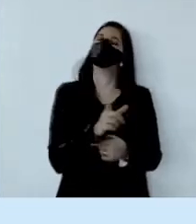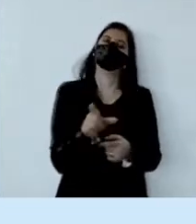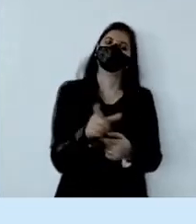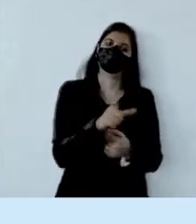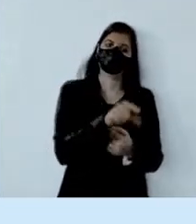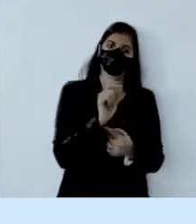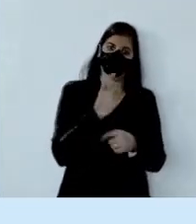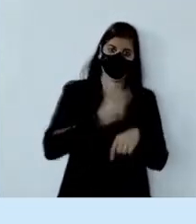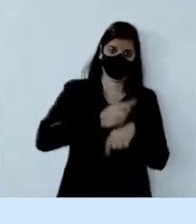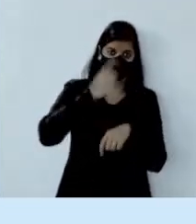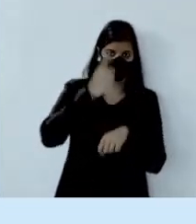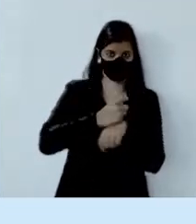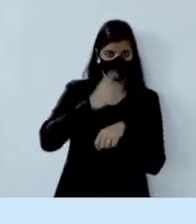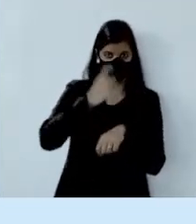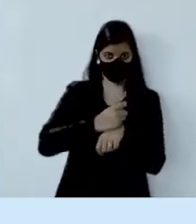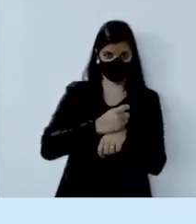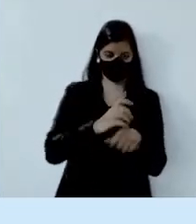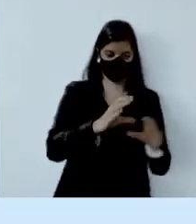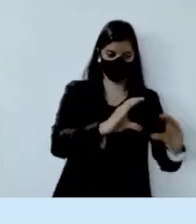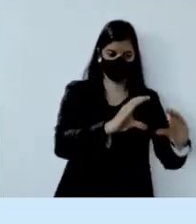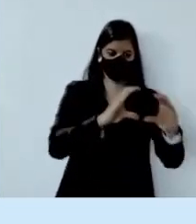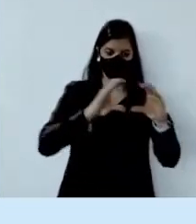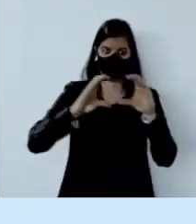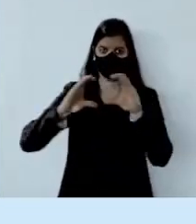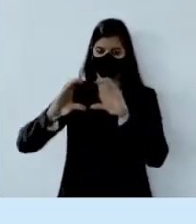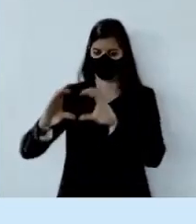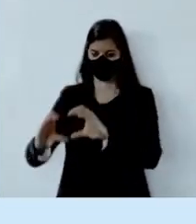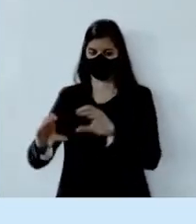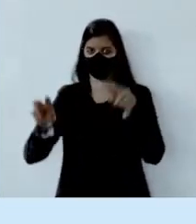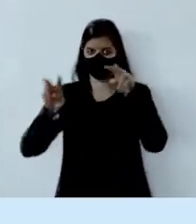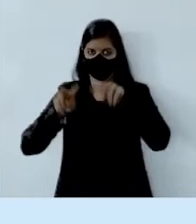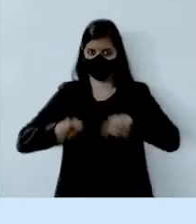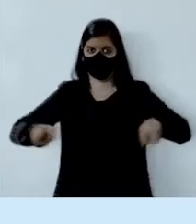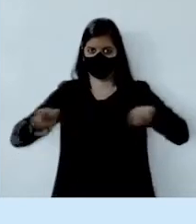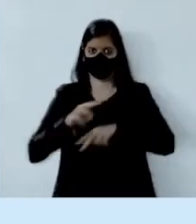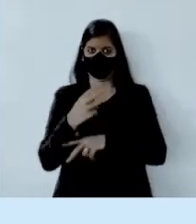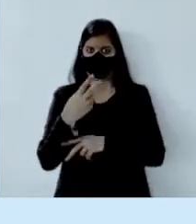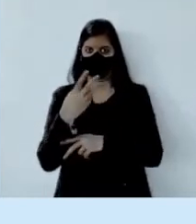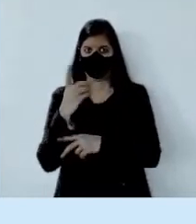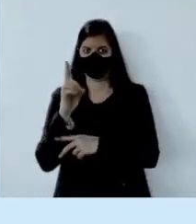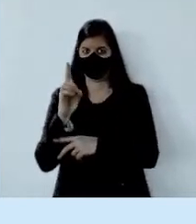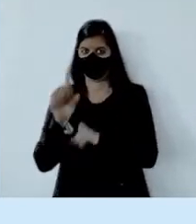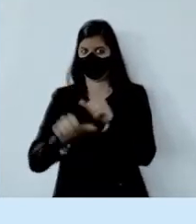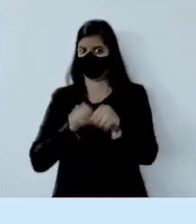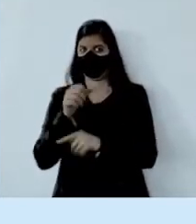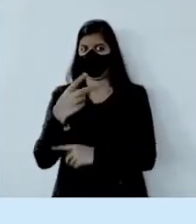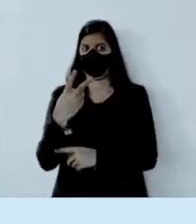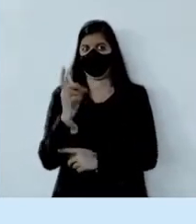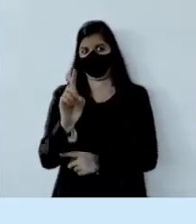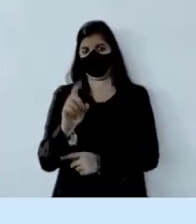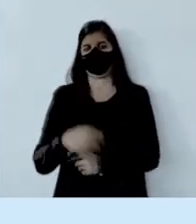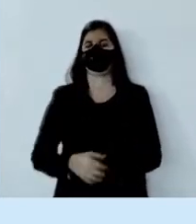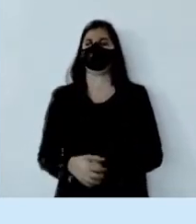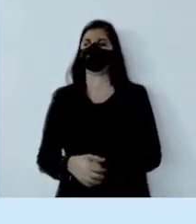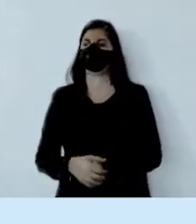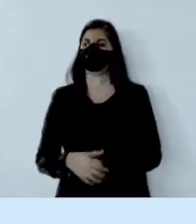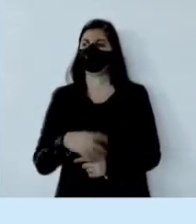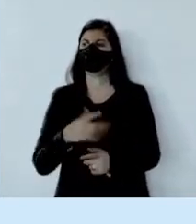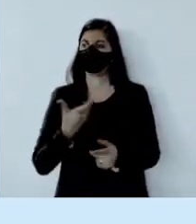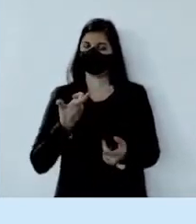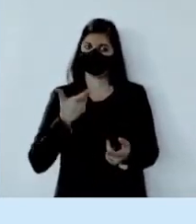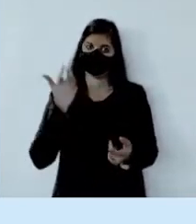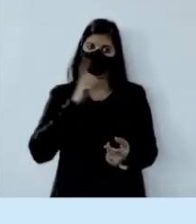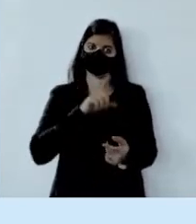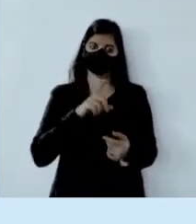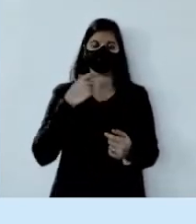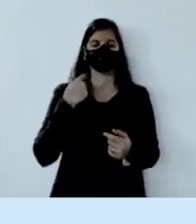o sólido, né, e transformar a visão tridimensional numa visão bidimensional. Então, a